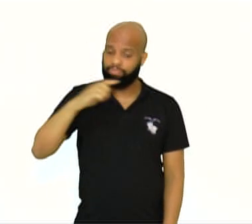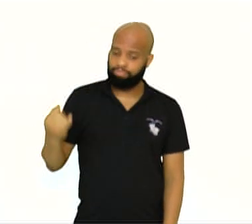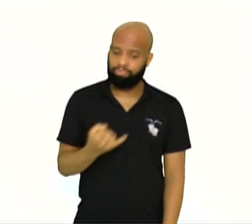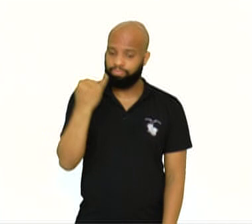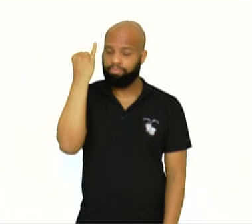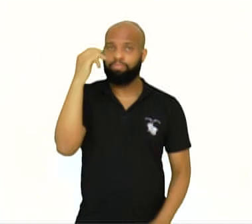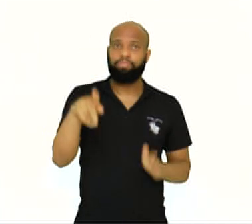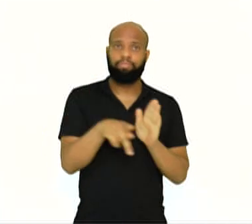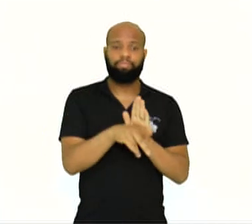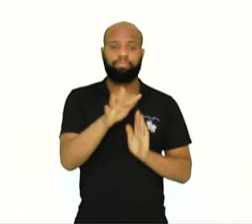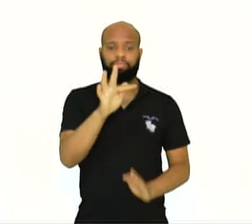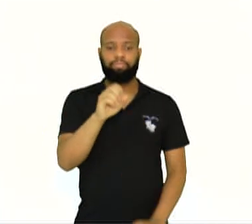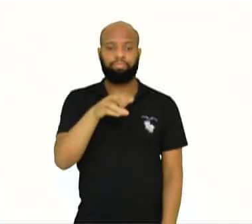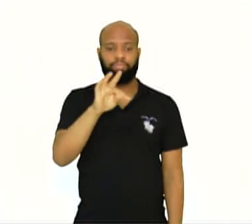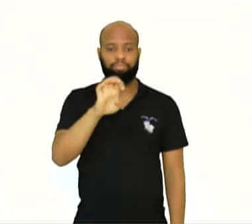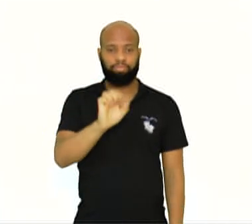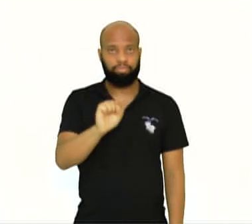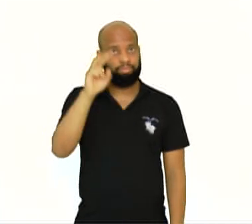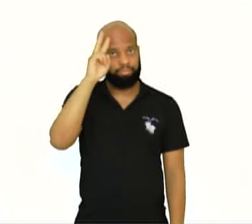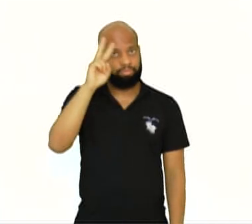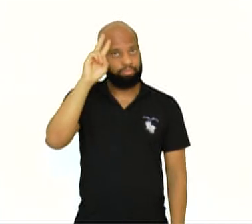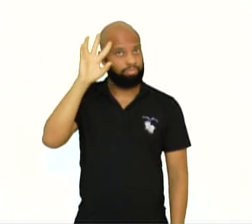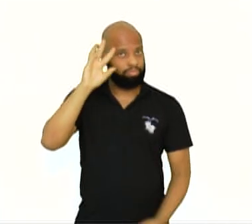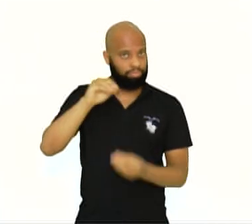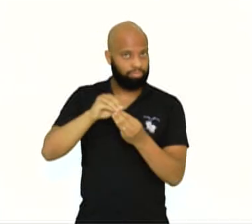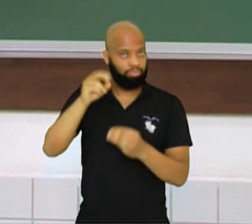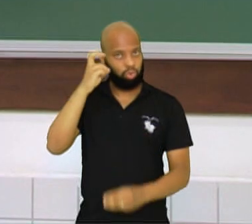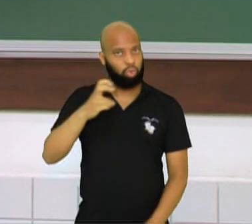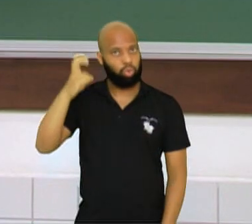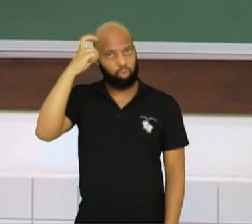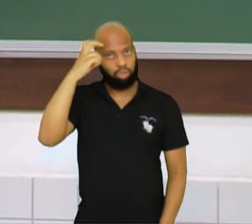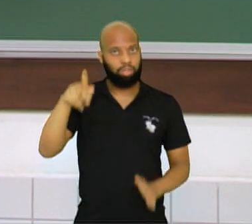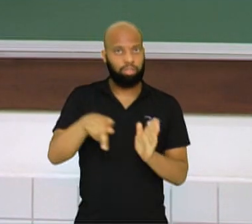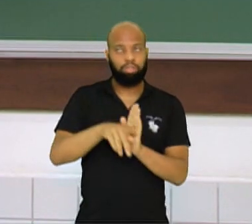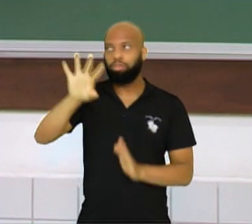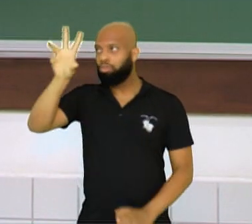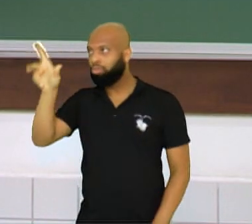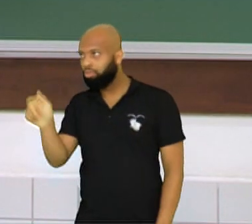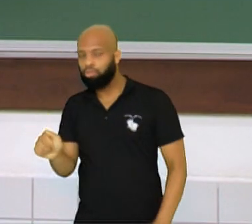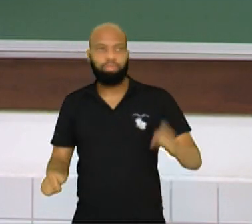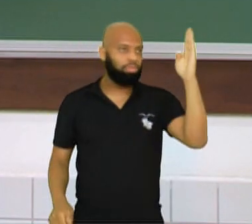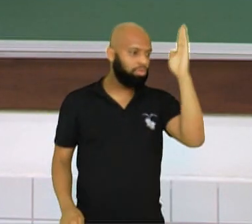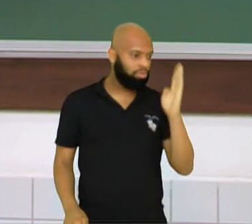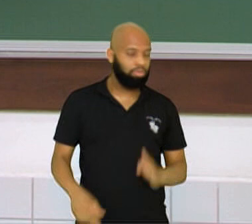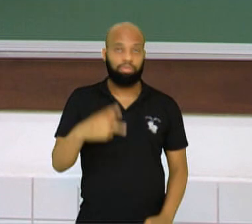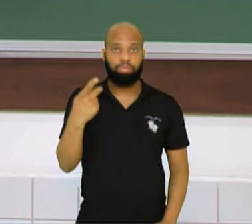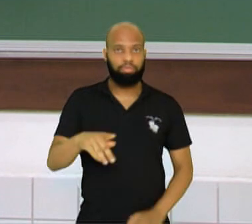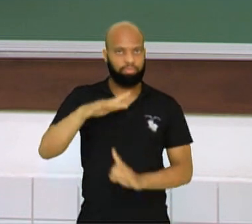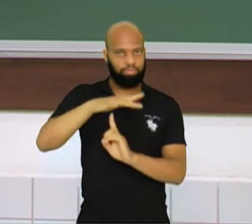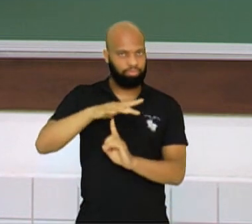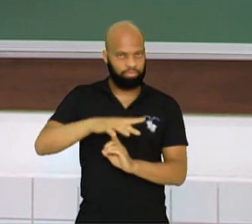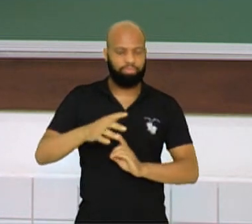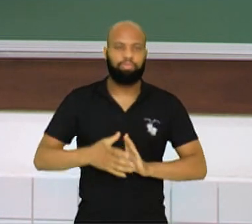das fontes históricas para a compreensão da cultura afro-brasileira aqui no nosso